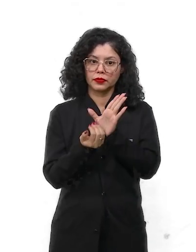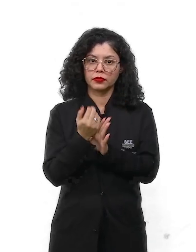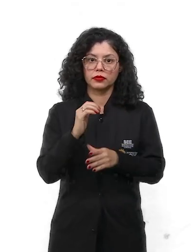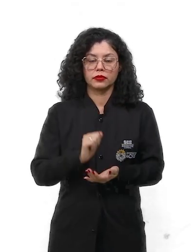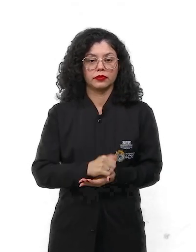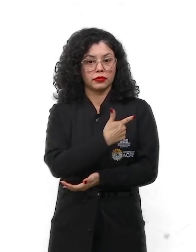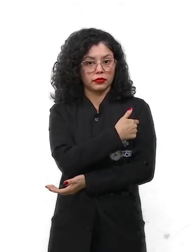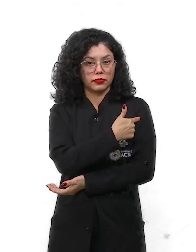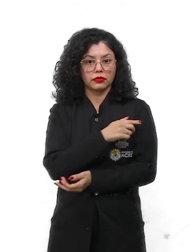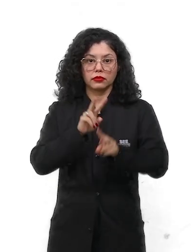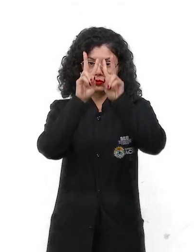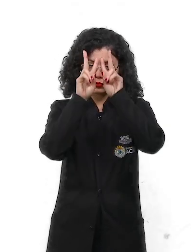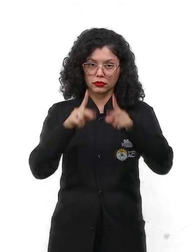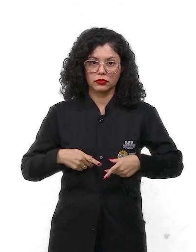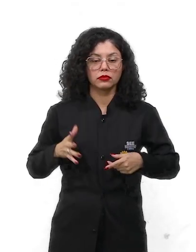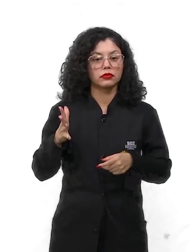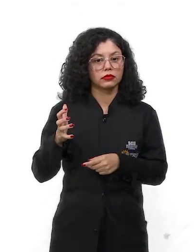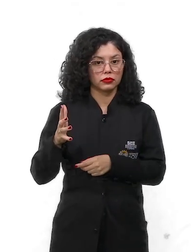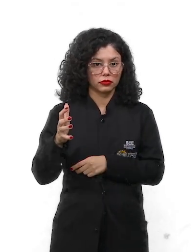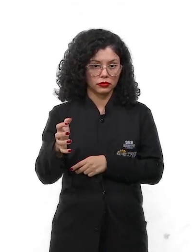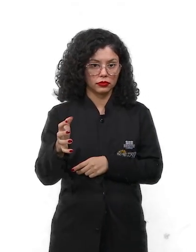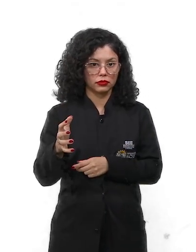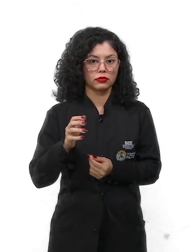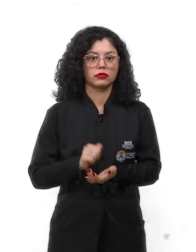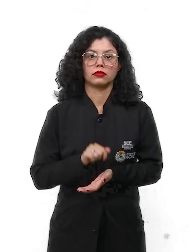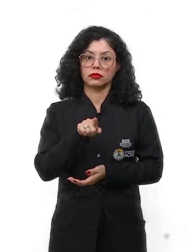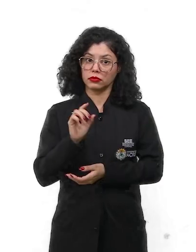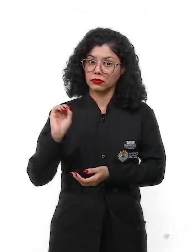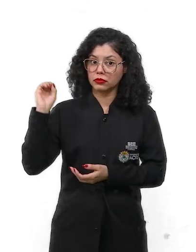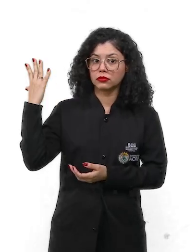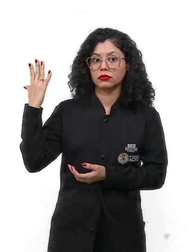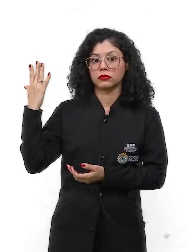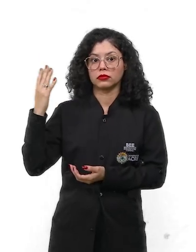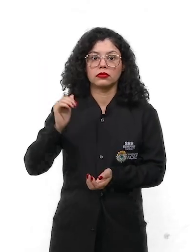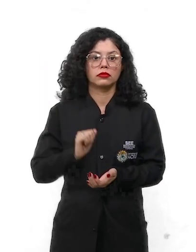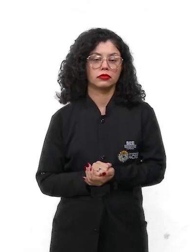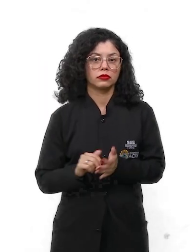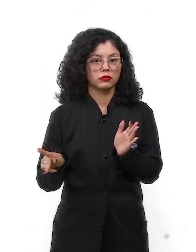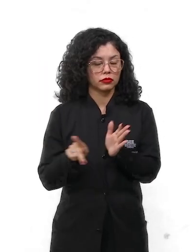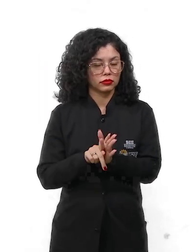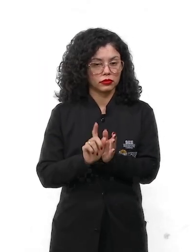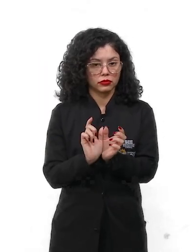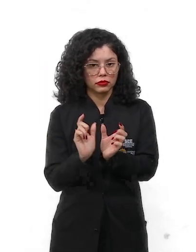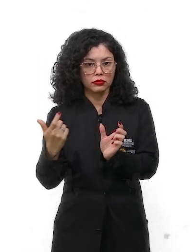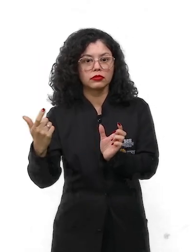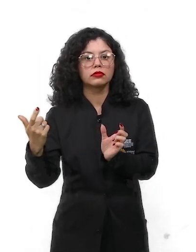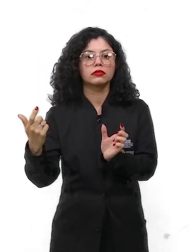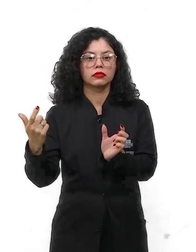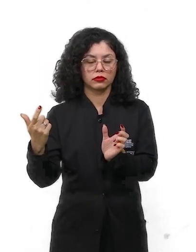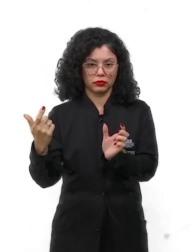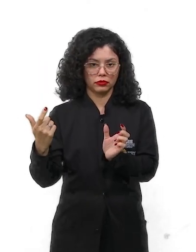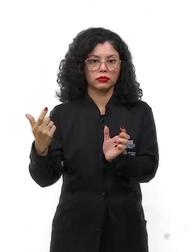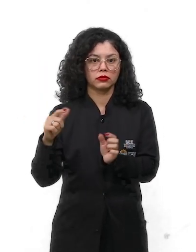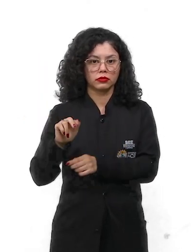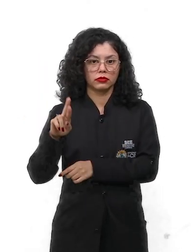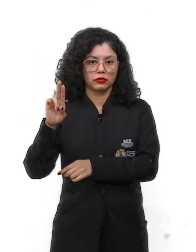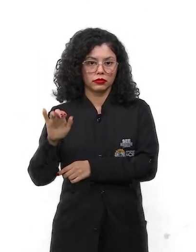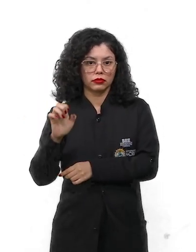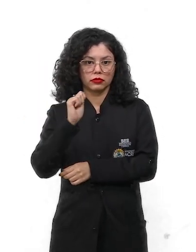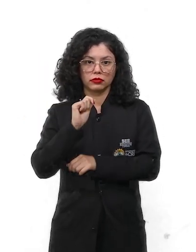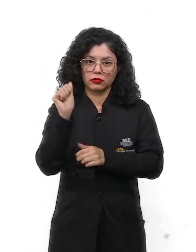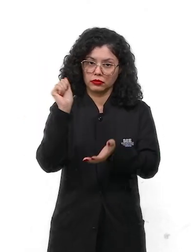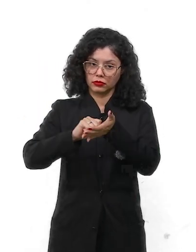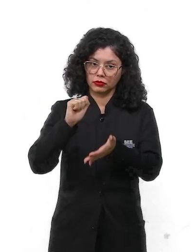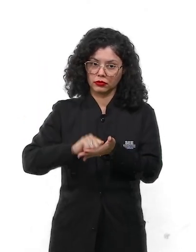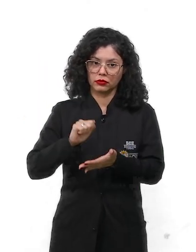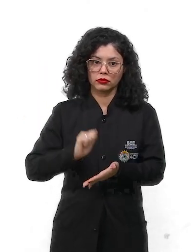insulina humana em bactérias. Nesse caso, o fragmento de DNA, gene da insulina, será